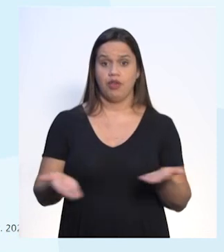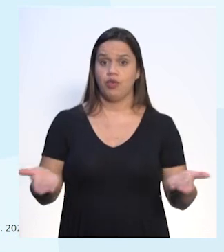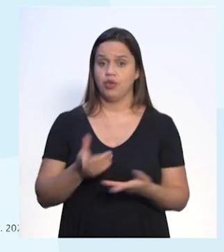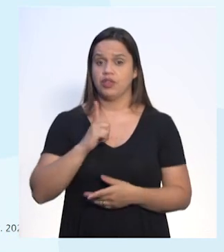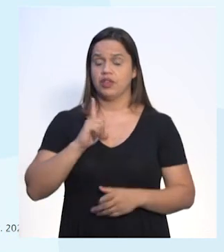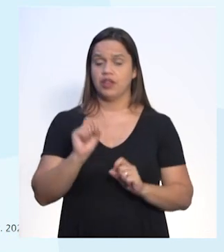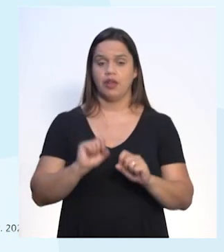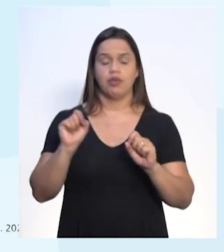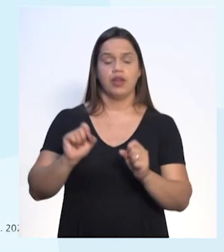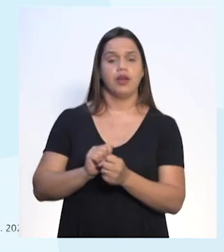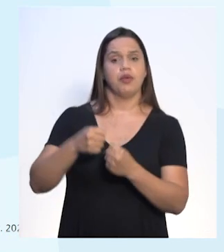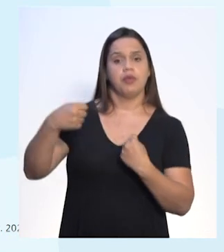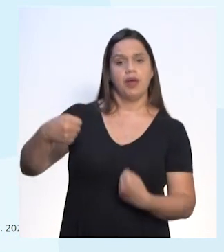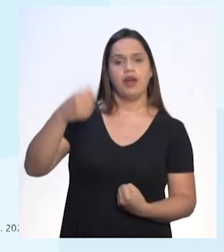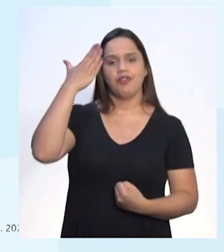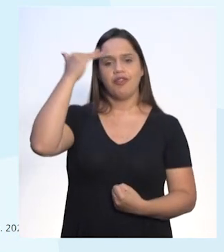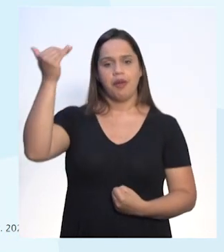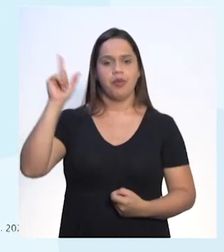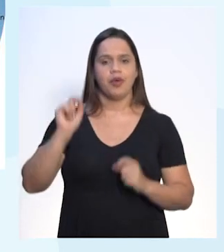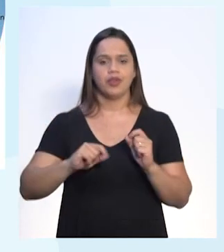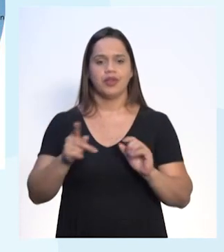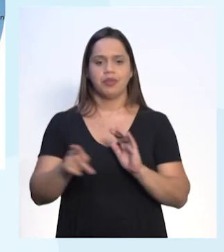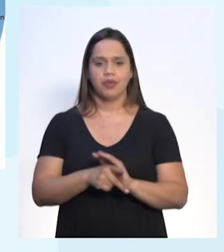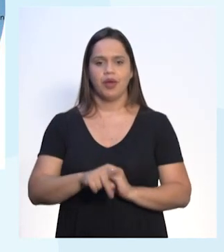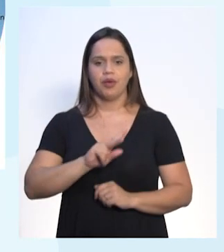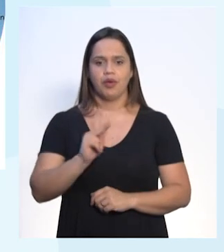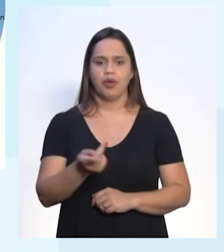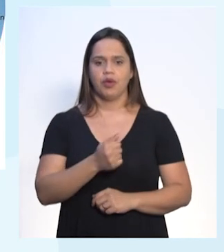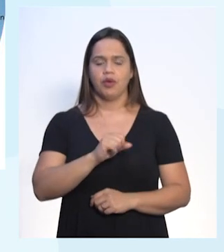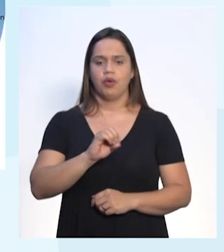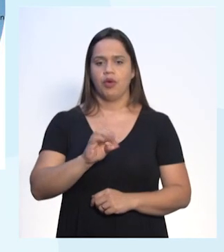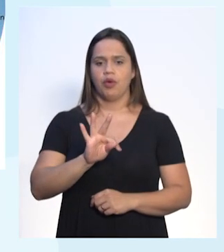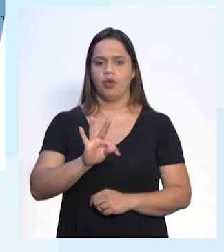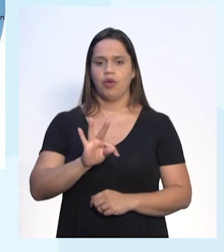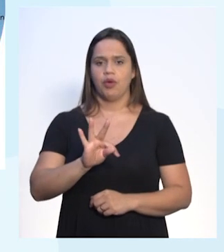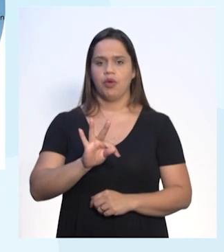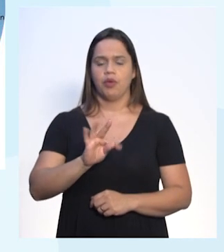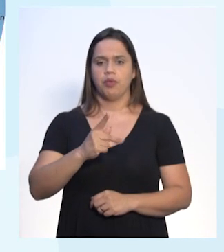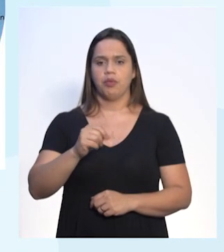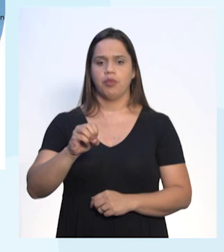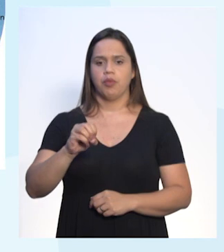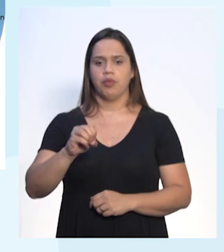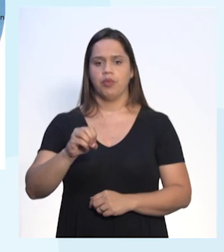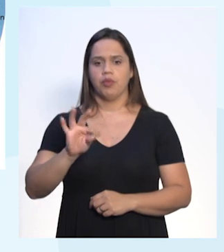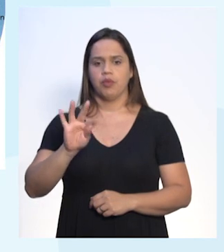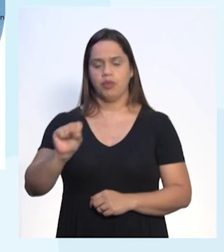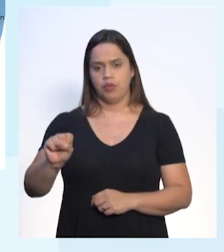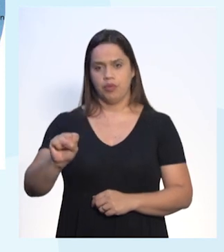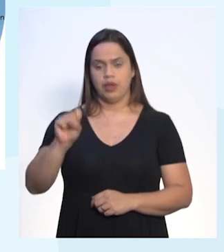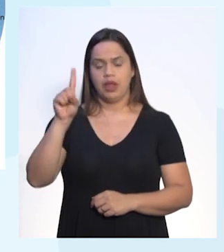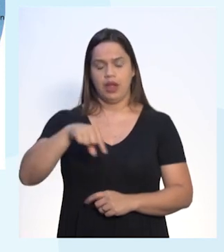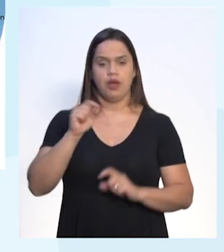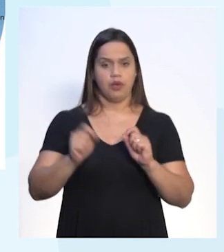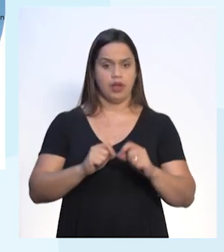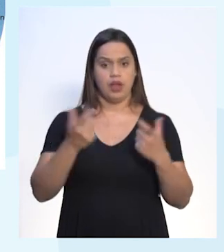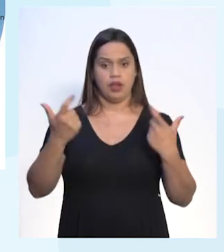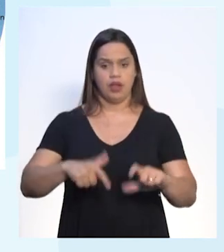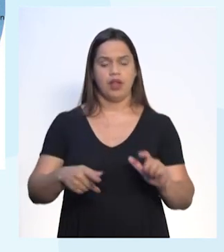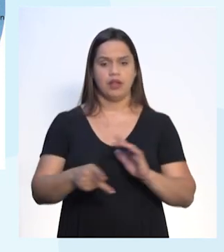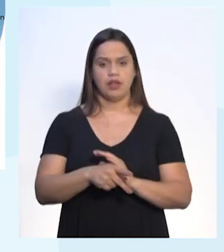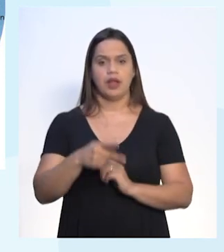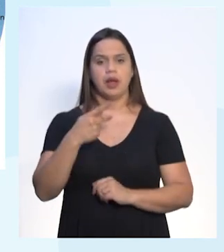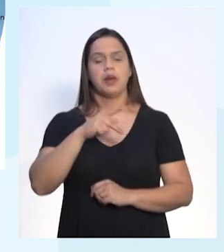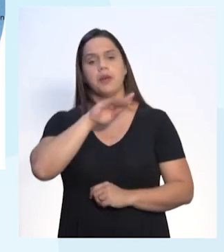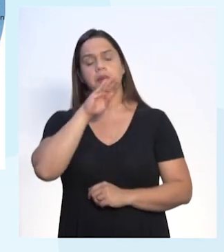tem um mapa aí dos famosos hotspots, né? O que são hotspots? Né? São áreas de